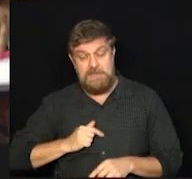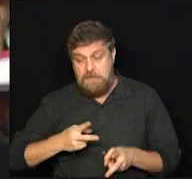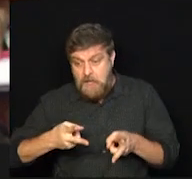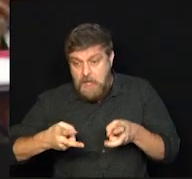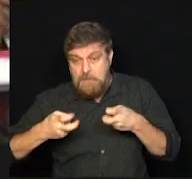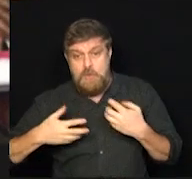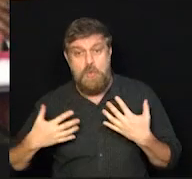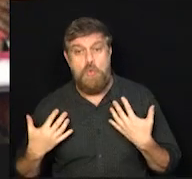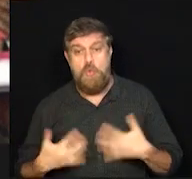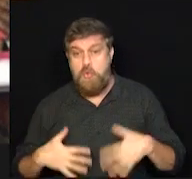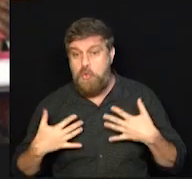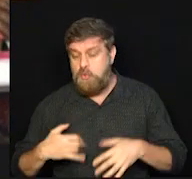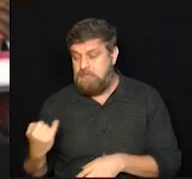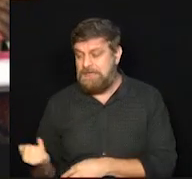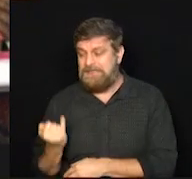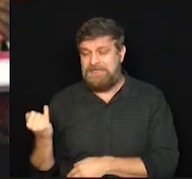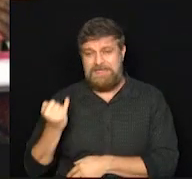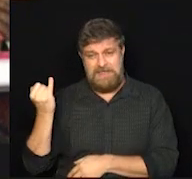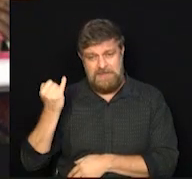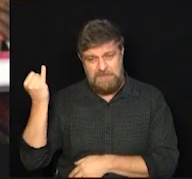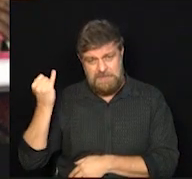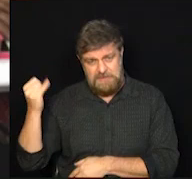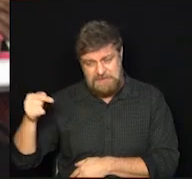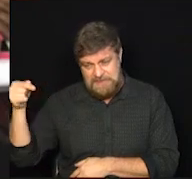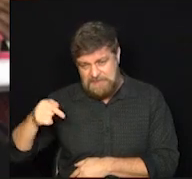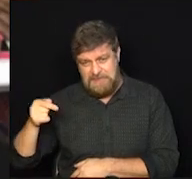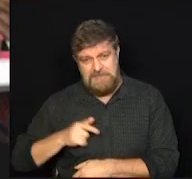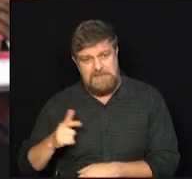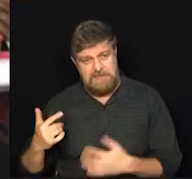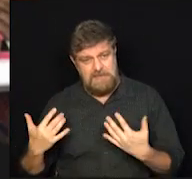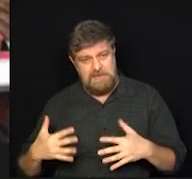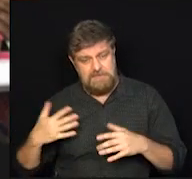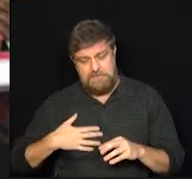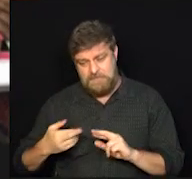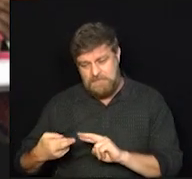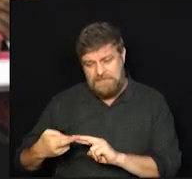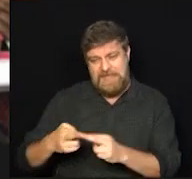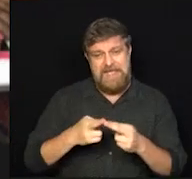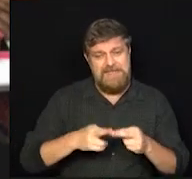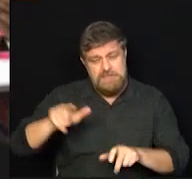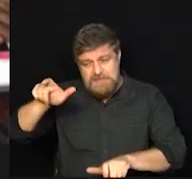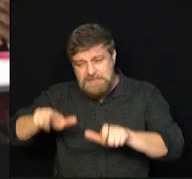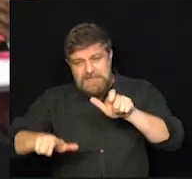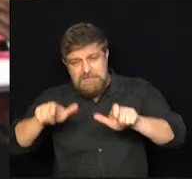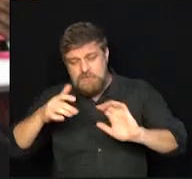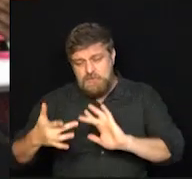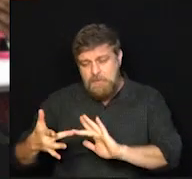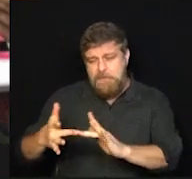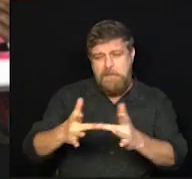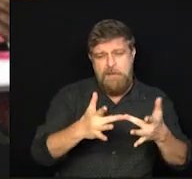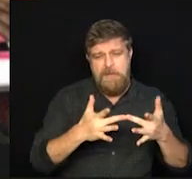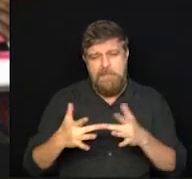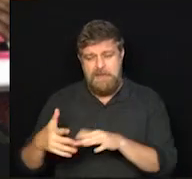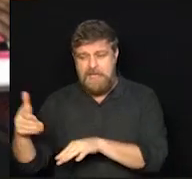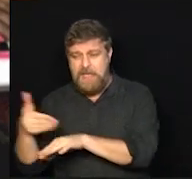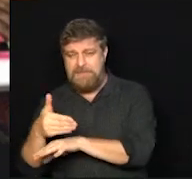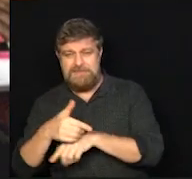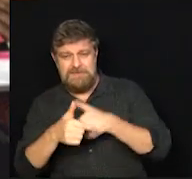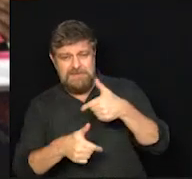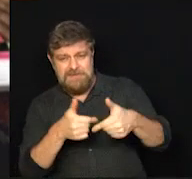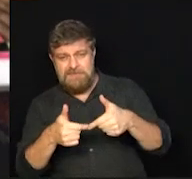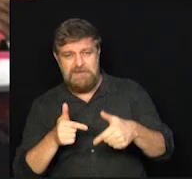da importância do movimento e do tamanho da rede de pessoas que fazem parte do nosso trabalho